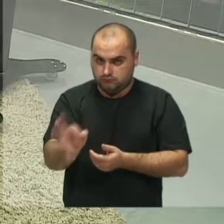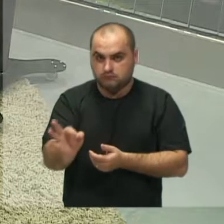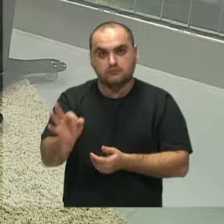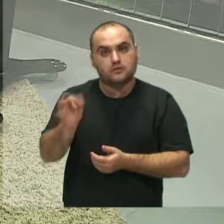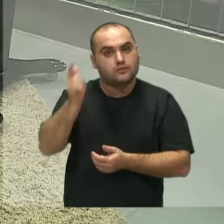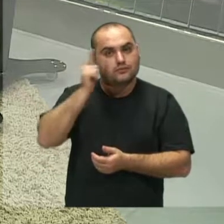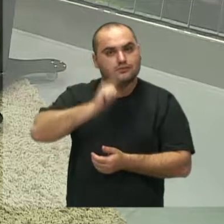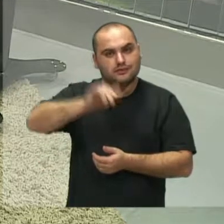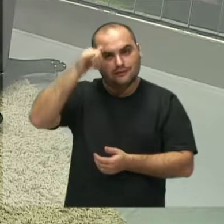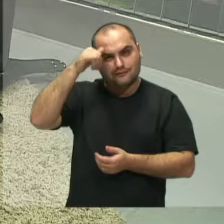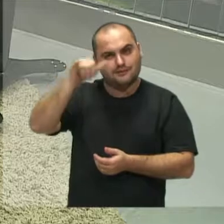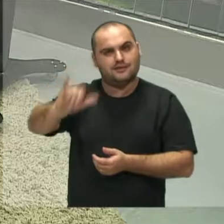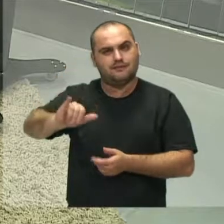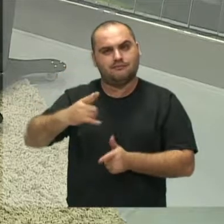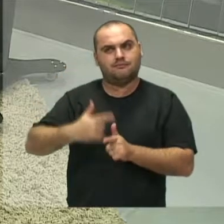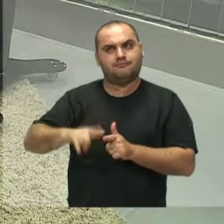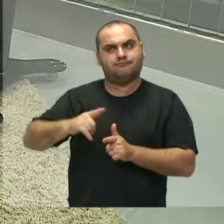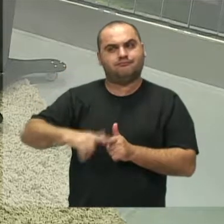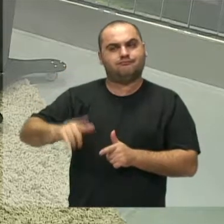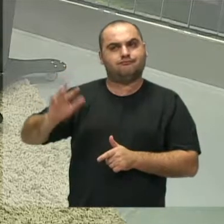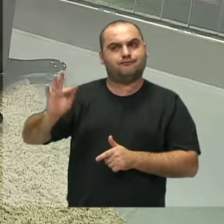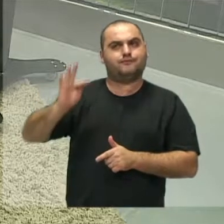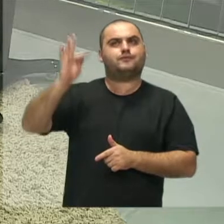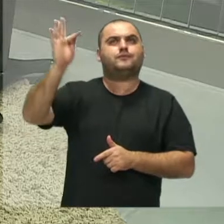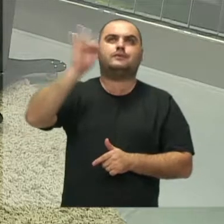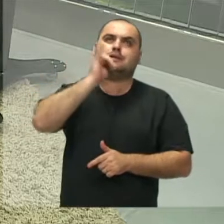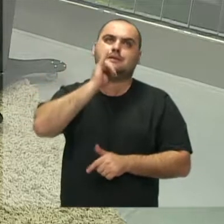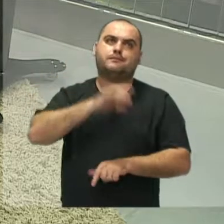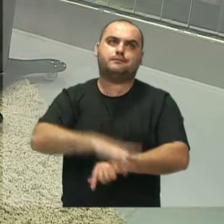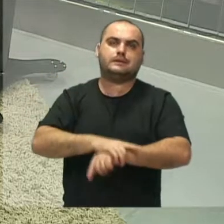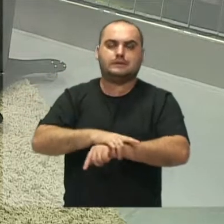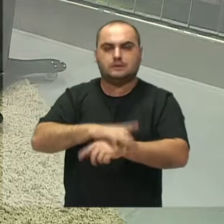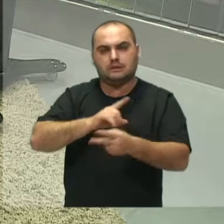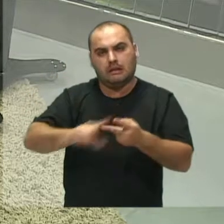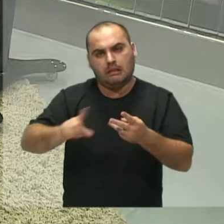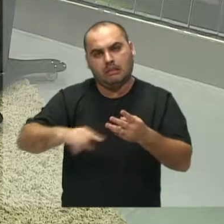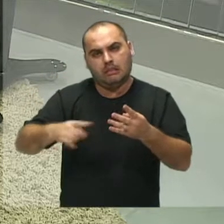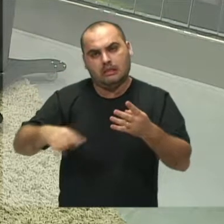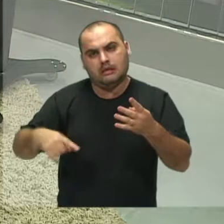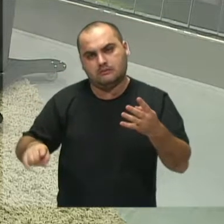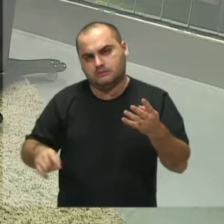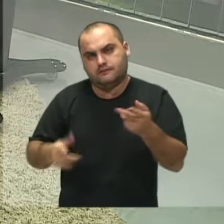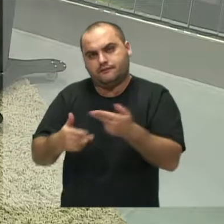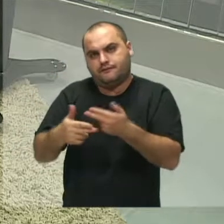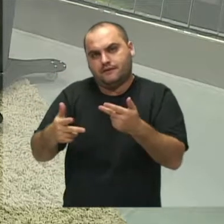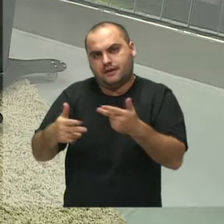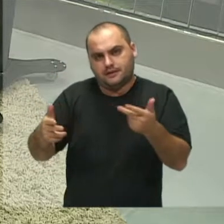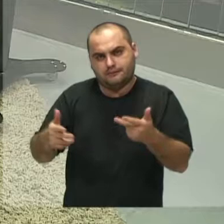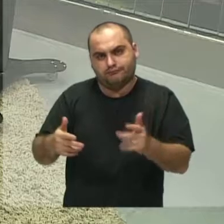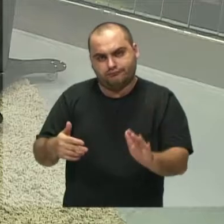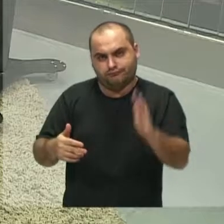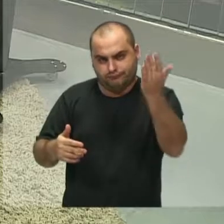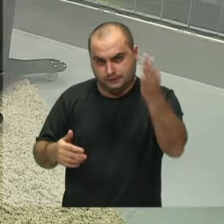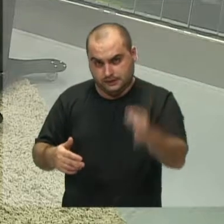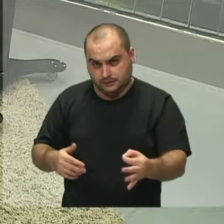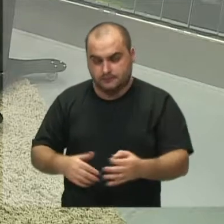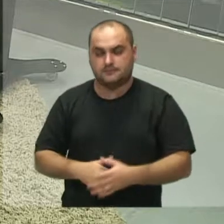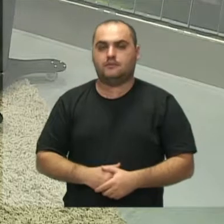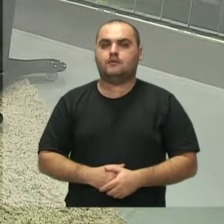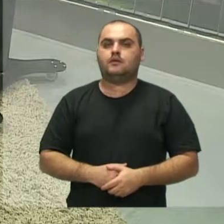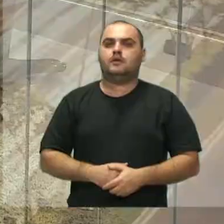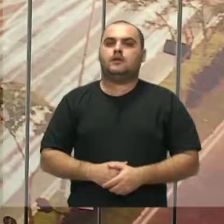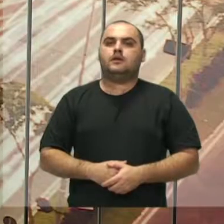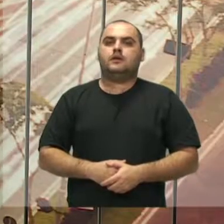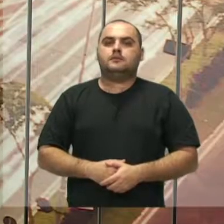evita outras situações lá na frente, seja de segurança, né? Enfim, tem várias coisas que acontecem, né, e que estão